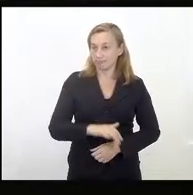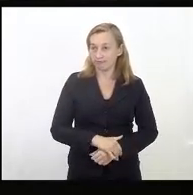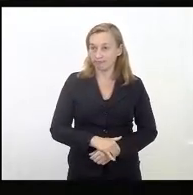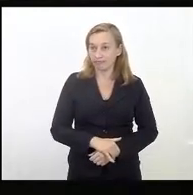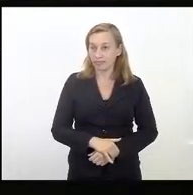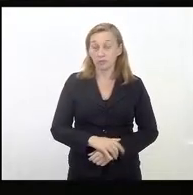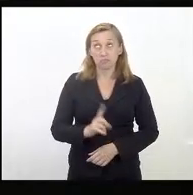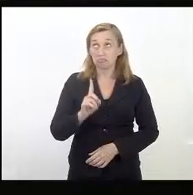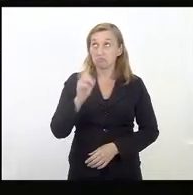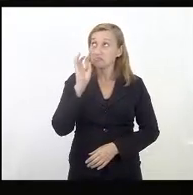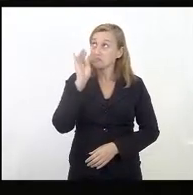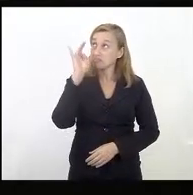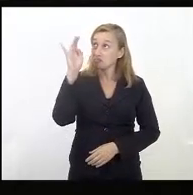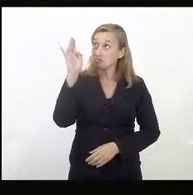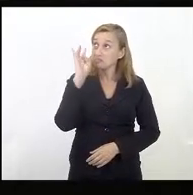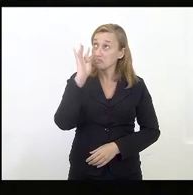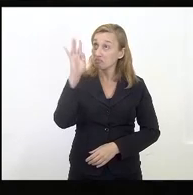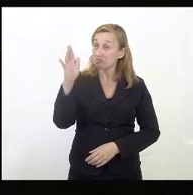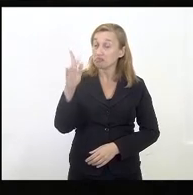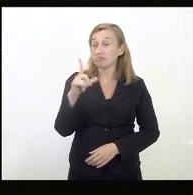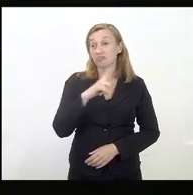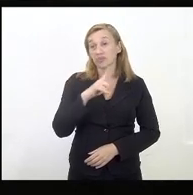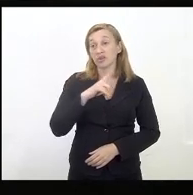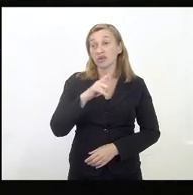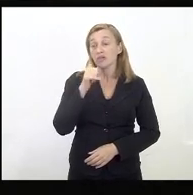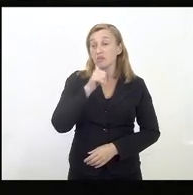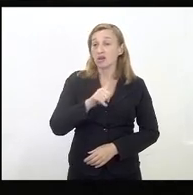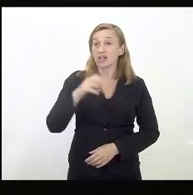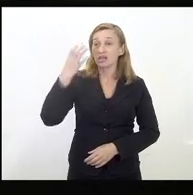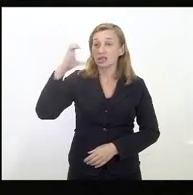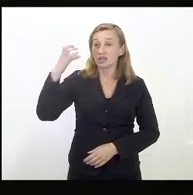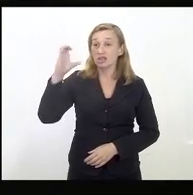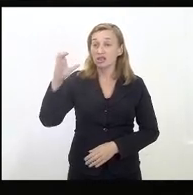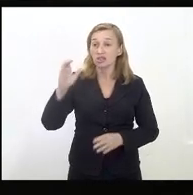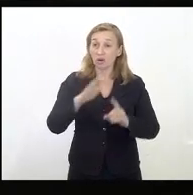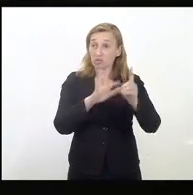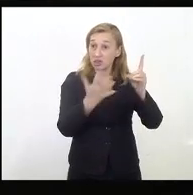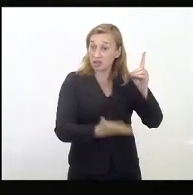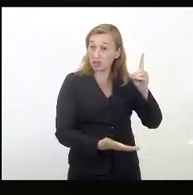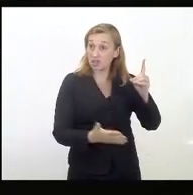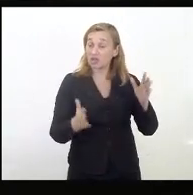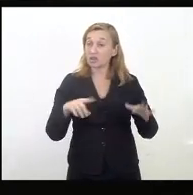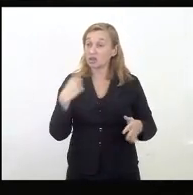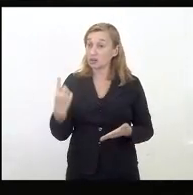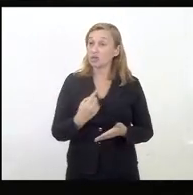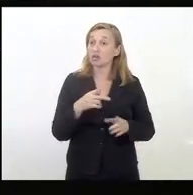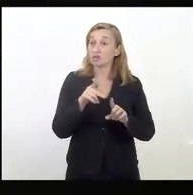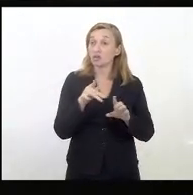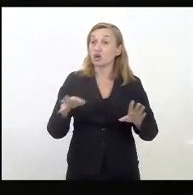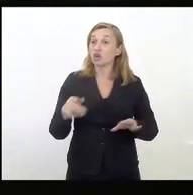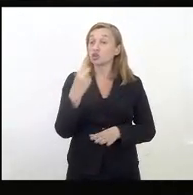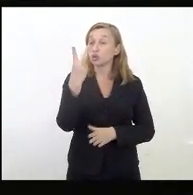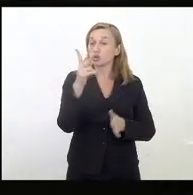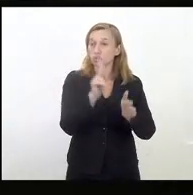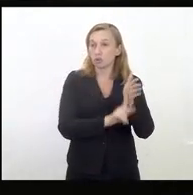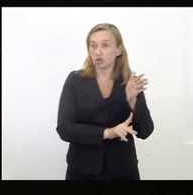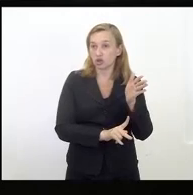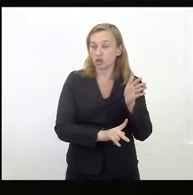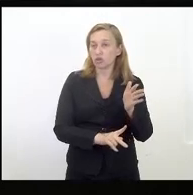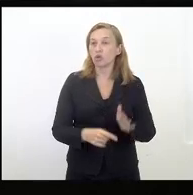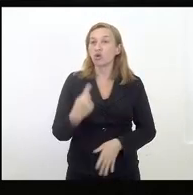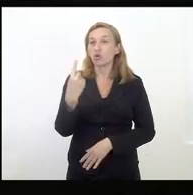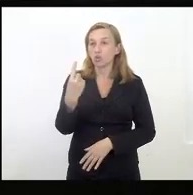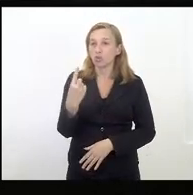nem imaginávamos que teríamos uma cientista negra sendo homenageada e nós protocolar uns dois projetos um